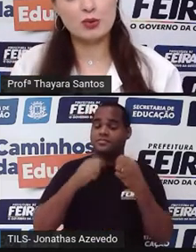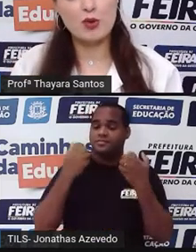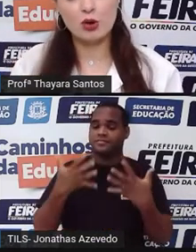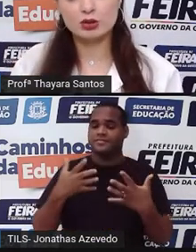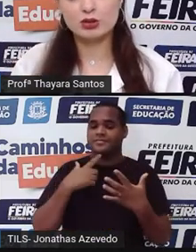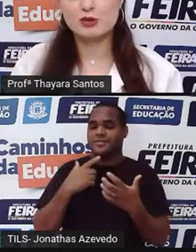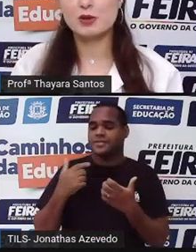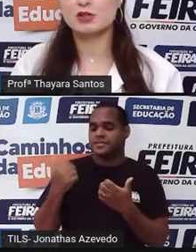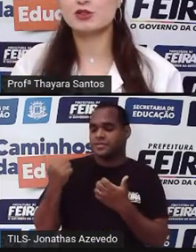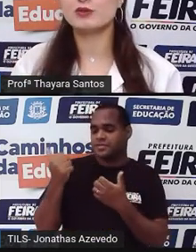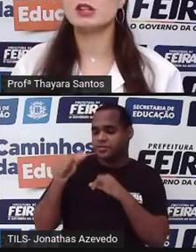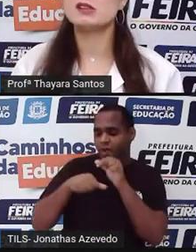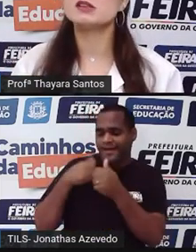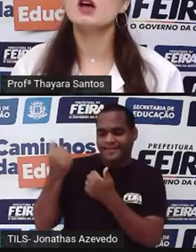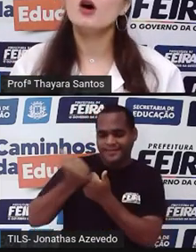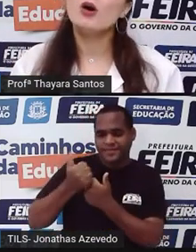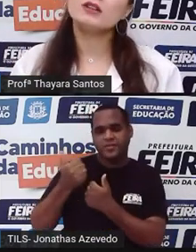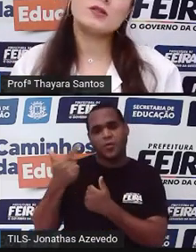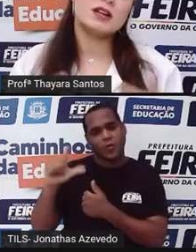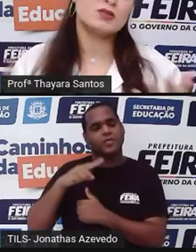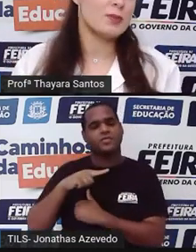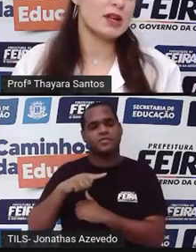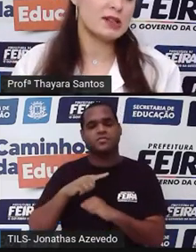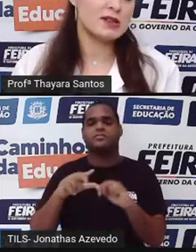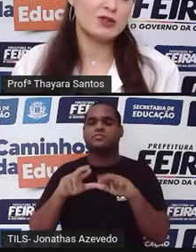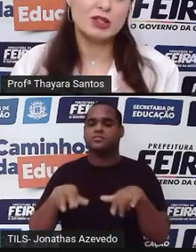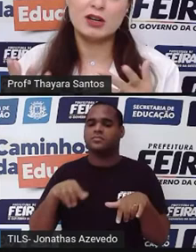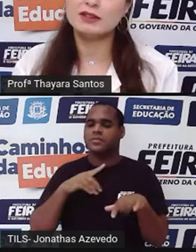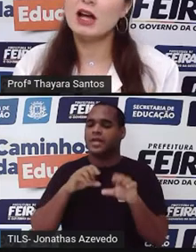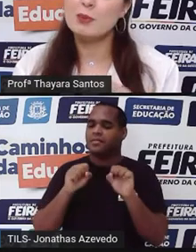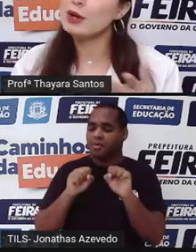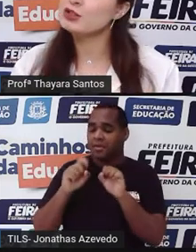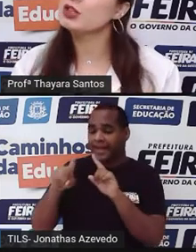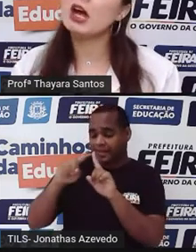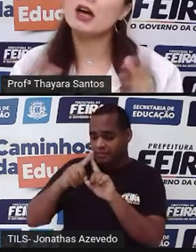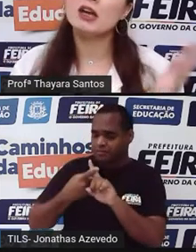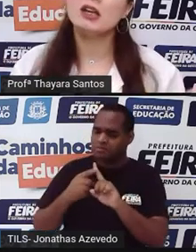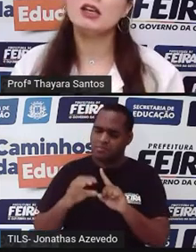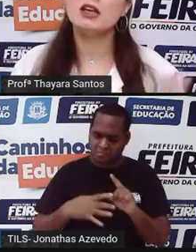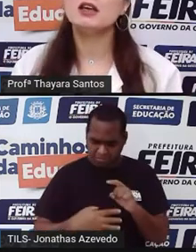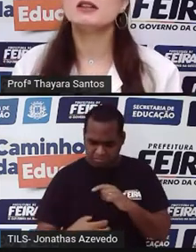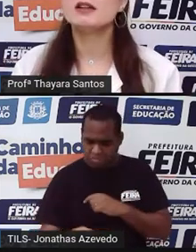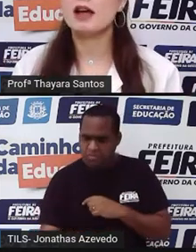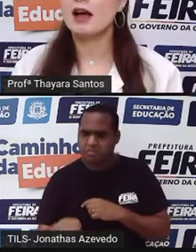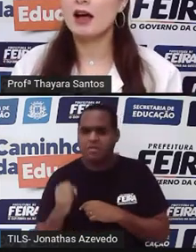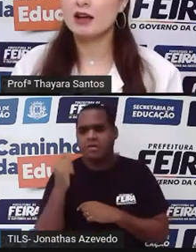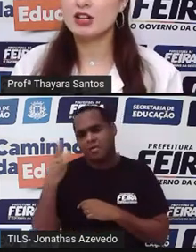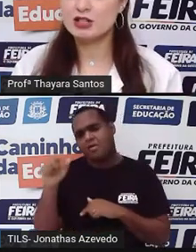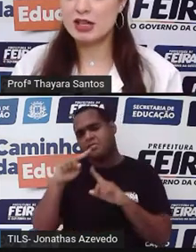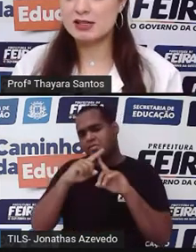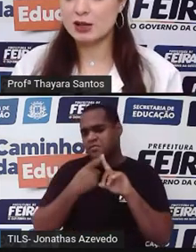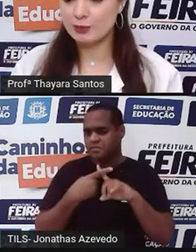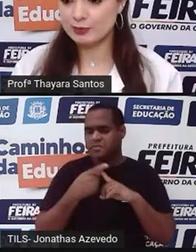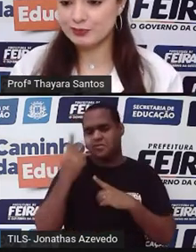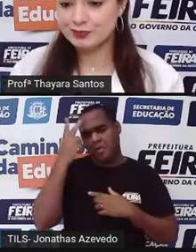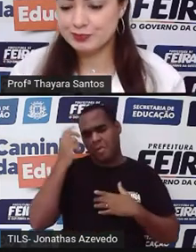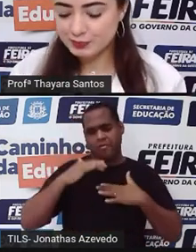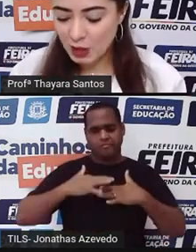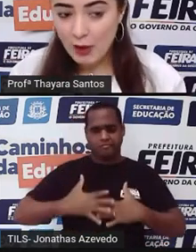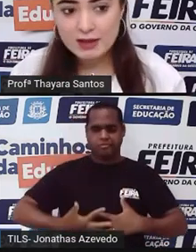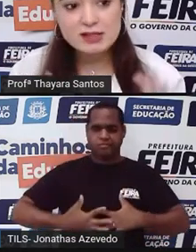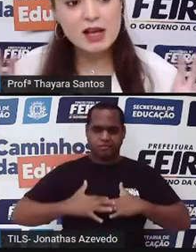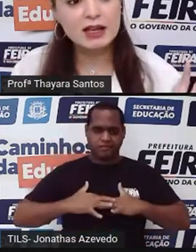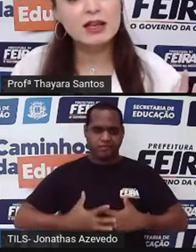substituir por um outro dispositivo desse pois não são sua pretensão de engravidar ela pode tirar e tentar a gestação